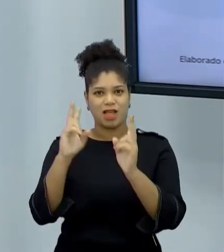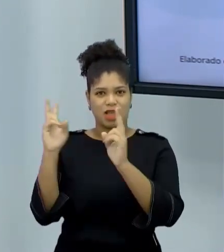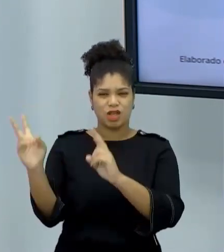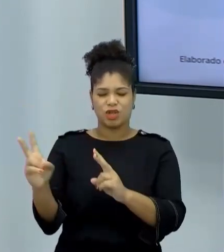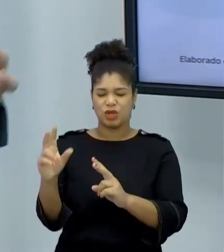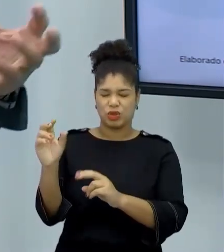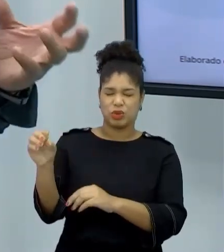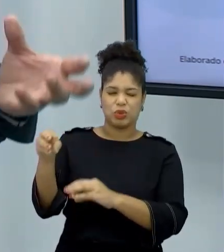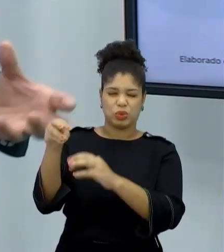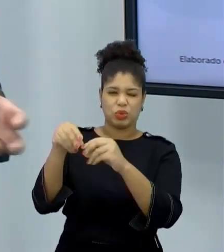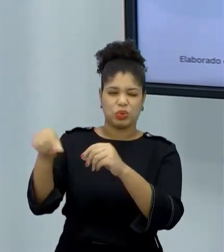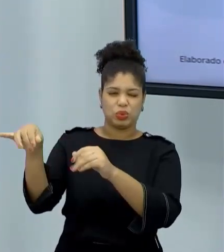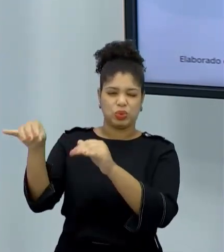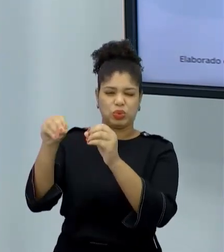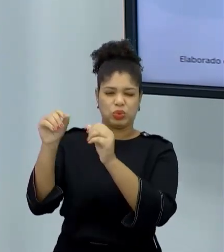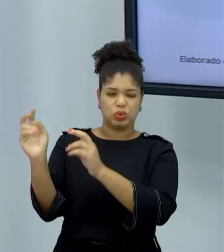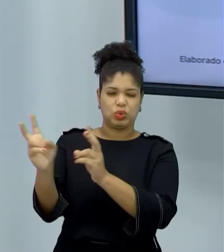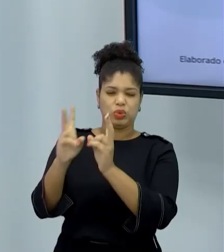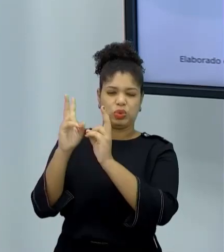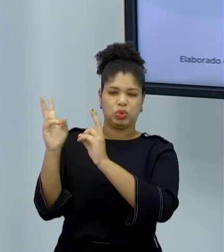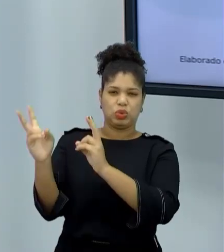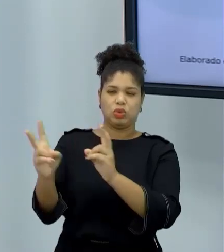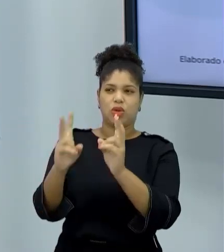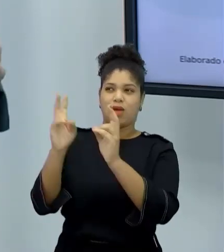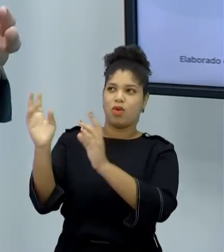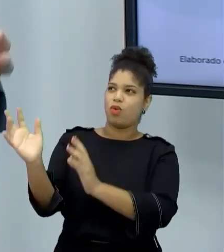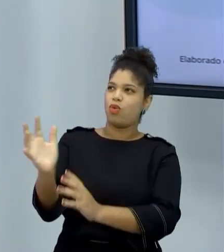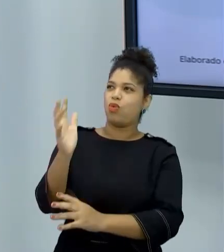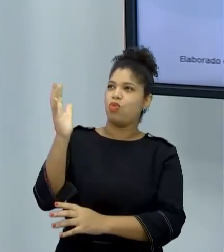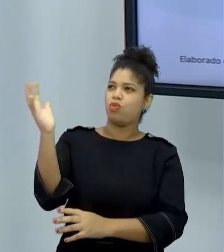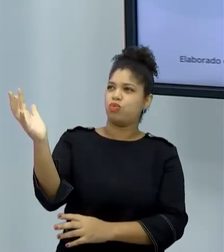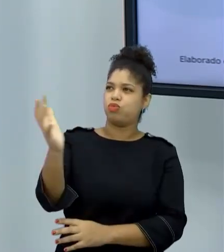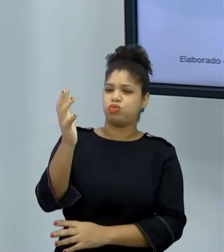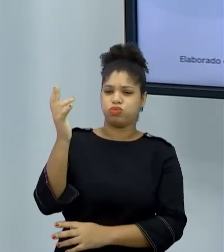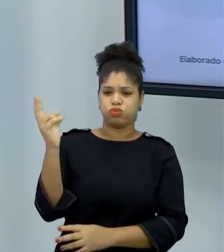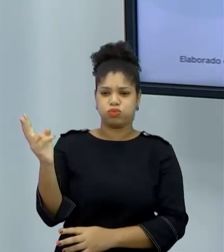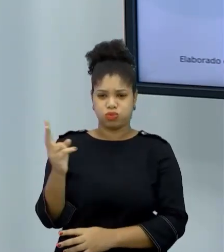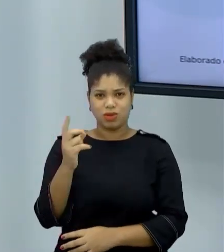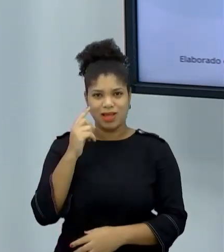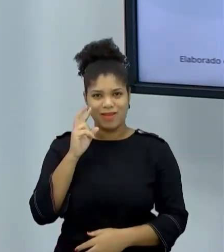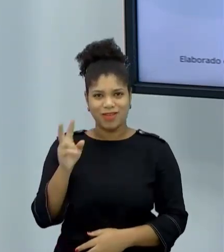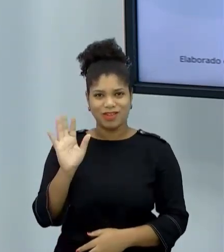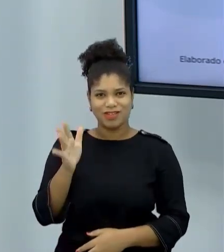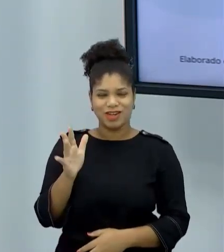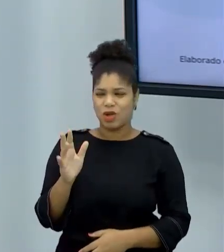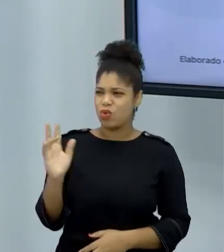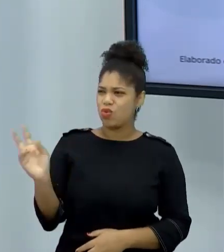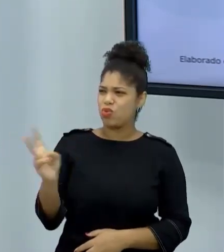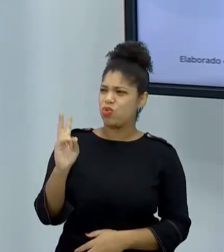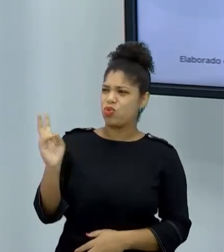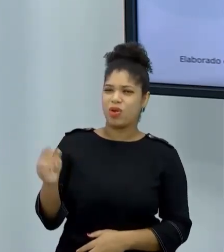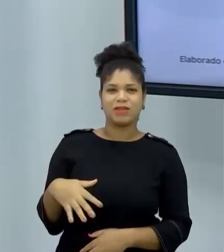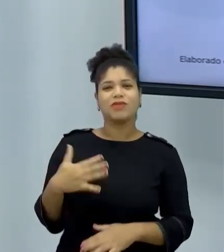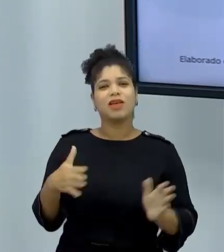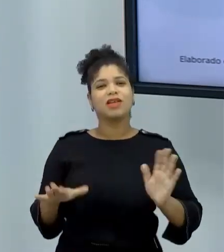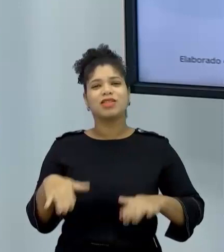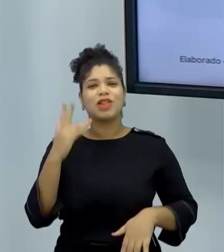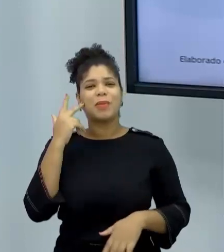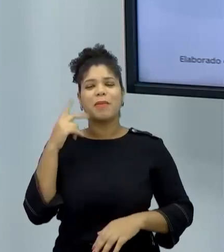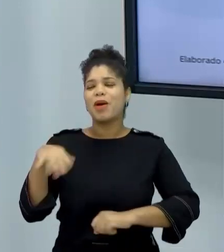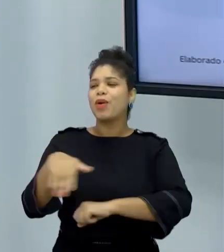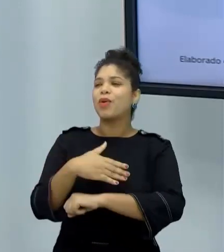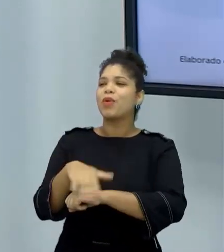poeira, enfim, e essa poeira fica em suspensão. Aquela poeira em suspensão, que às vezes é muito densa e tudo